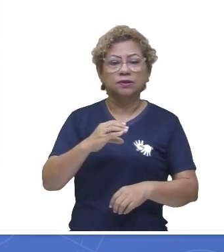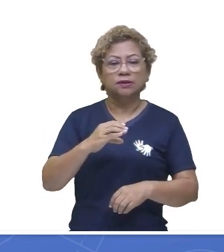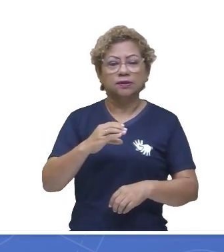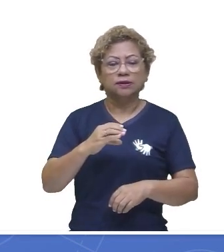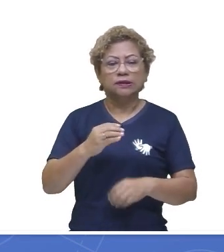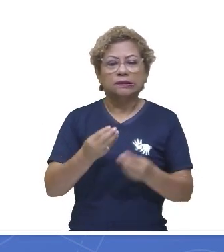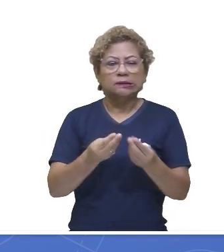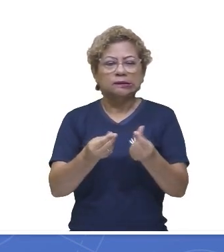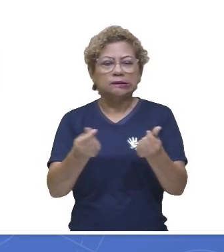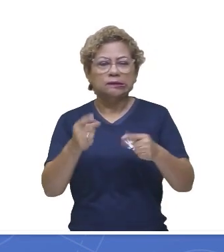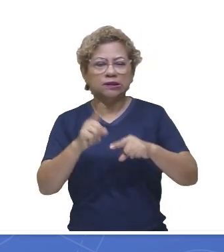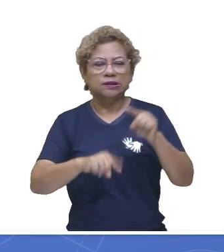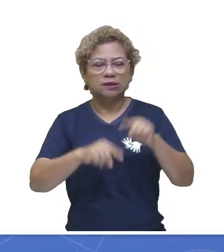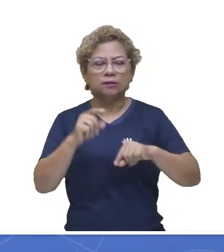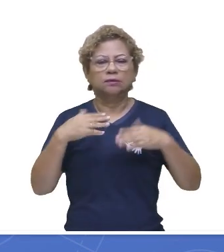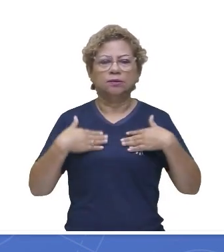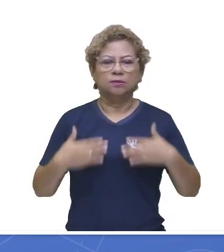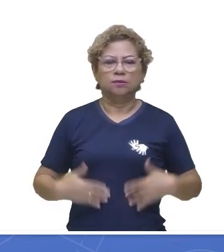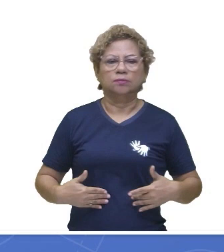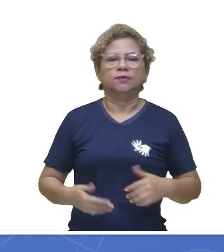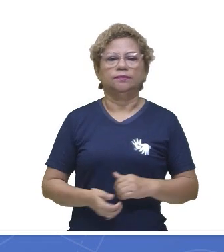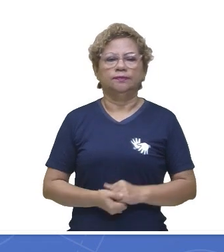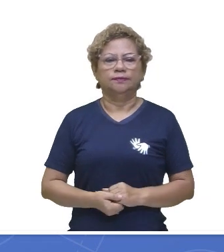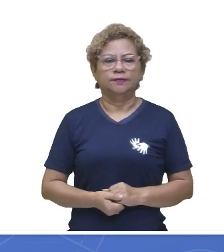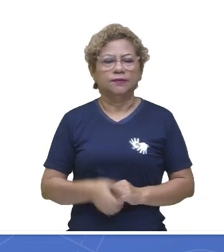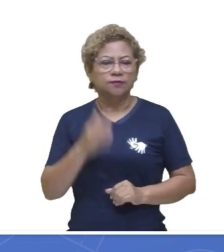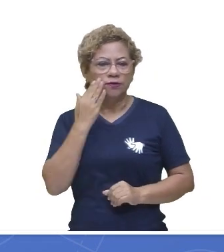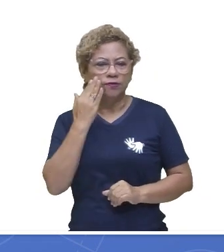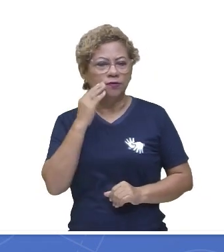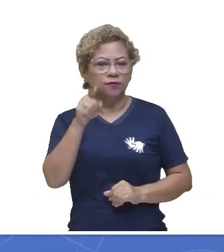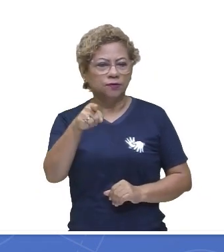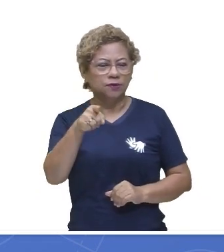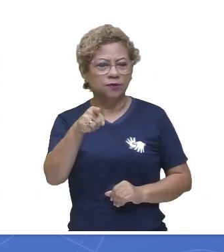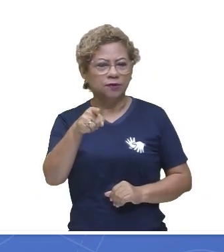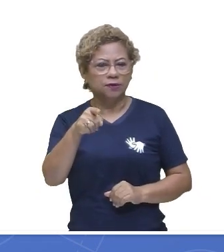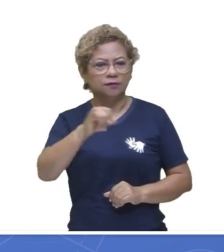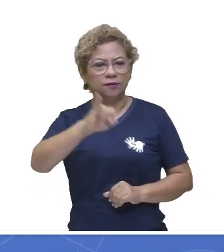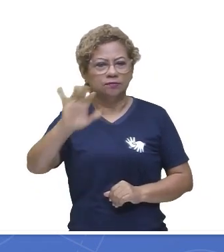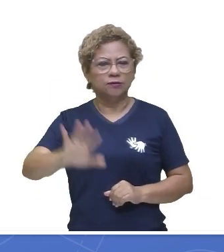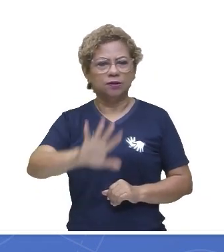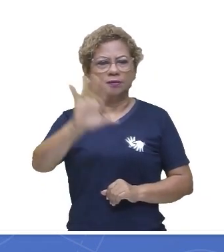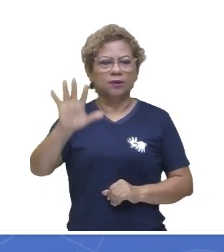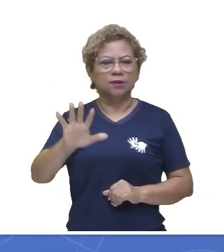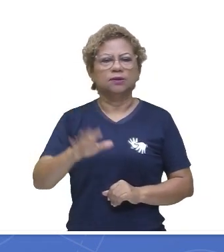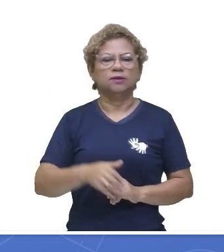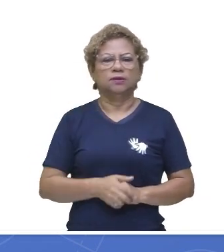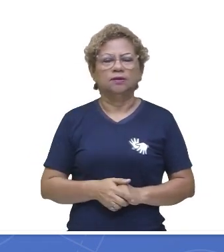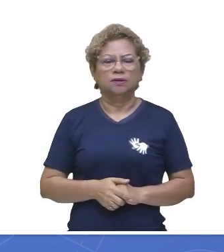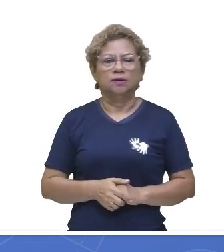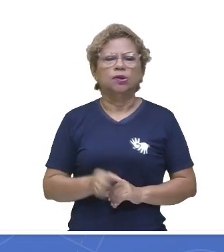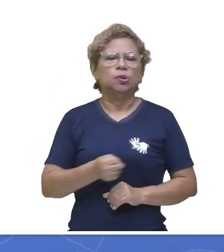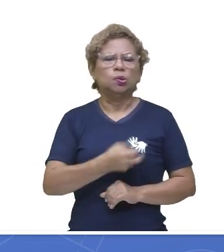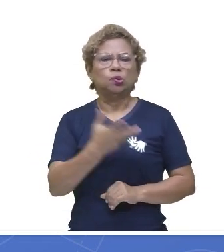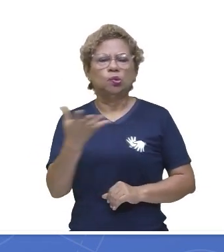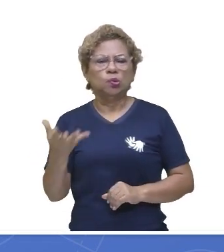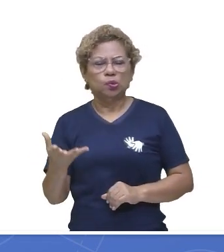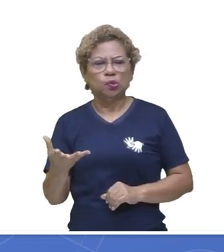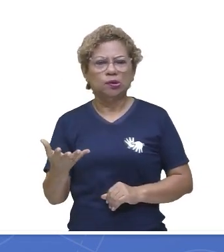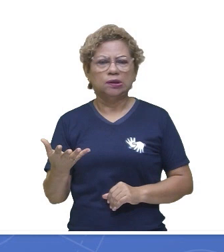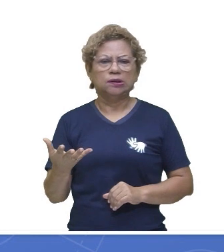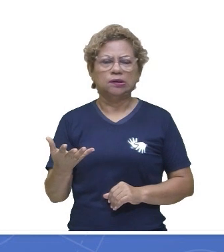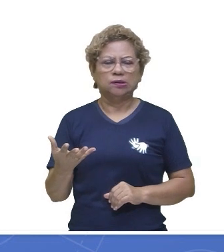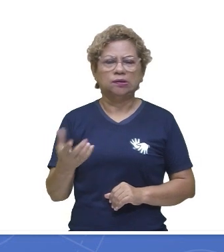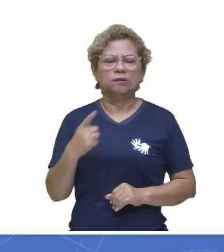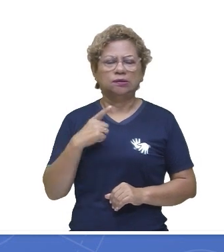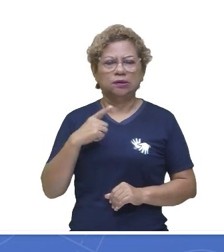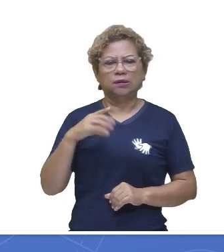3, mostrando como se utiliza essa equação, por exemplo, para calcular a